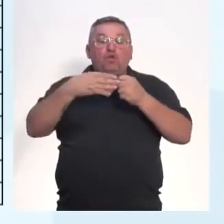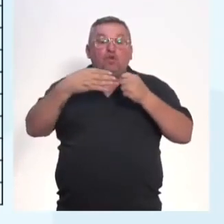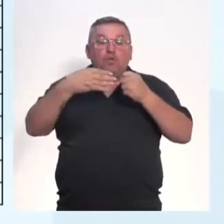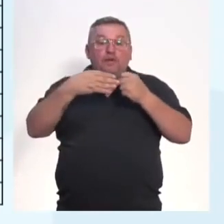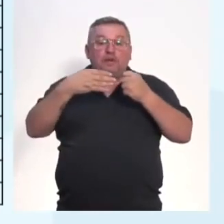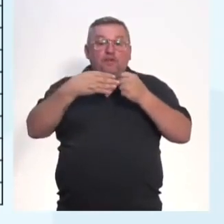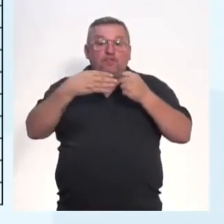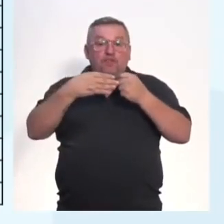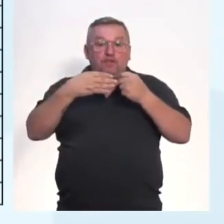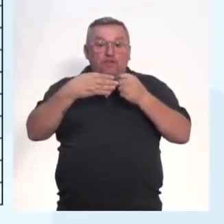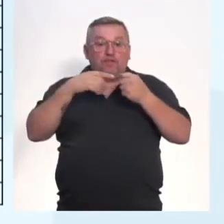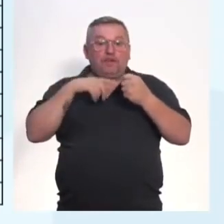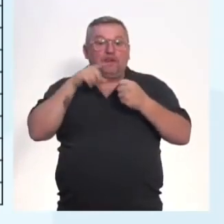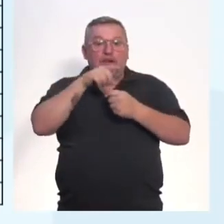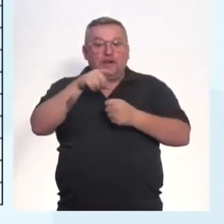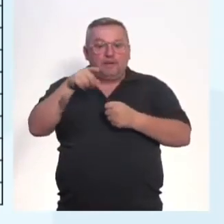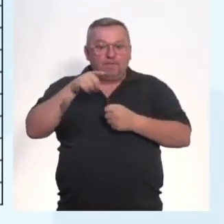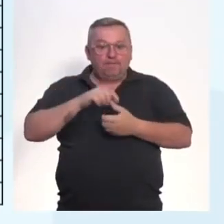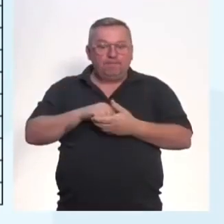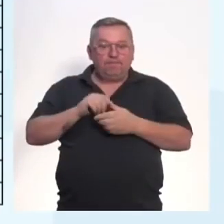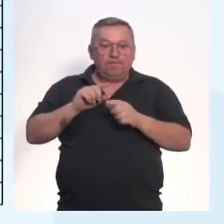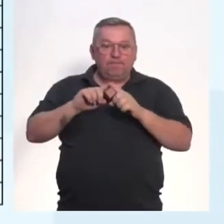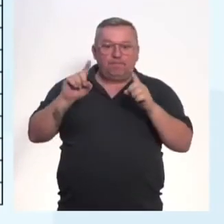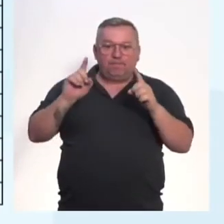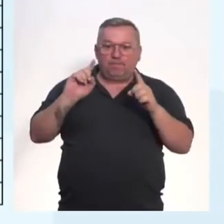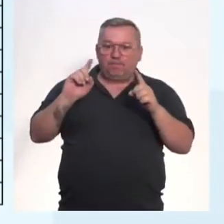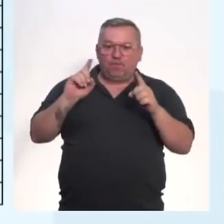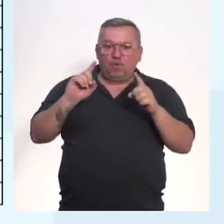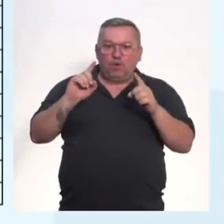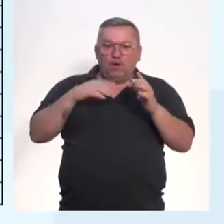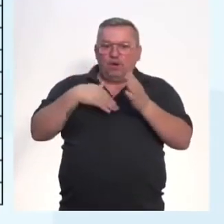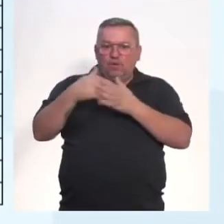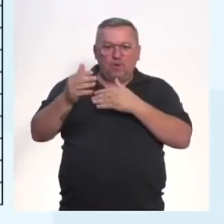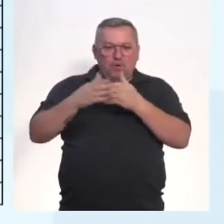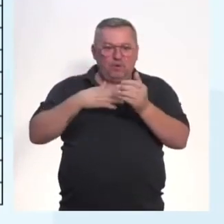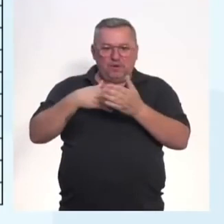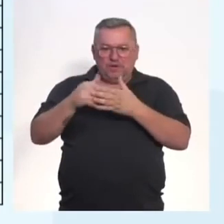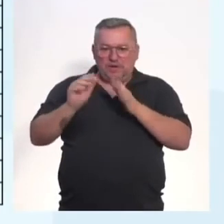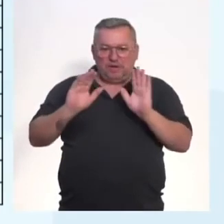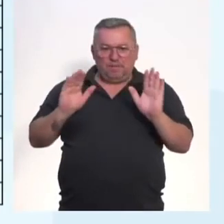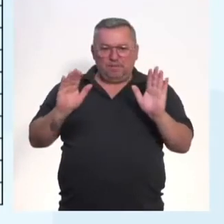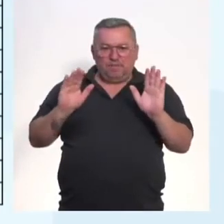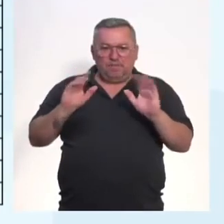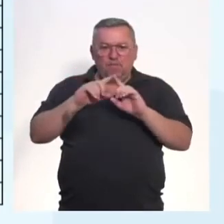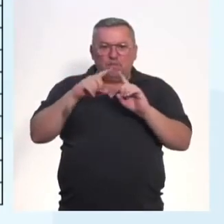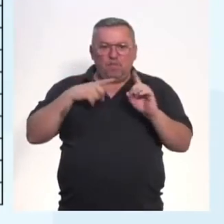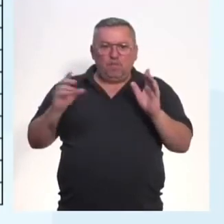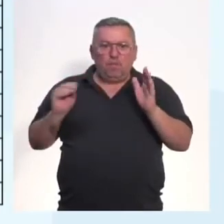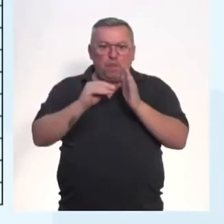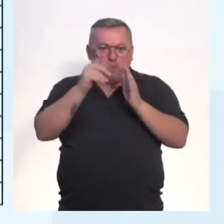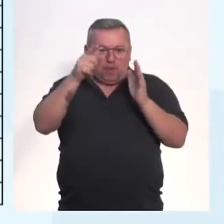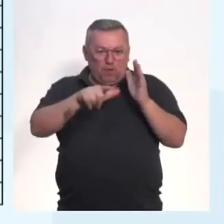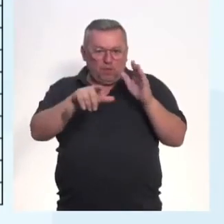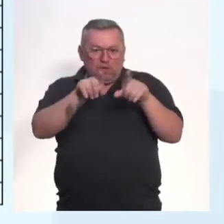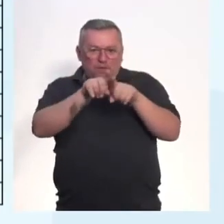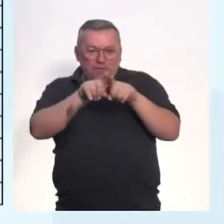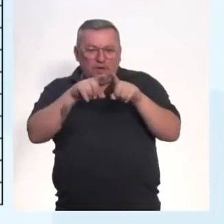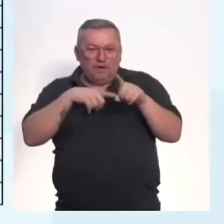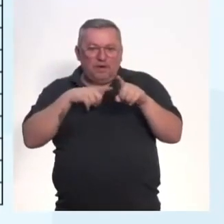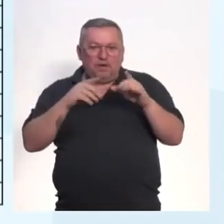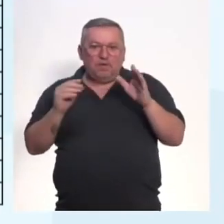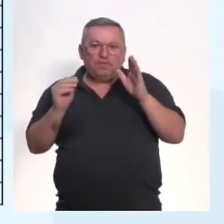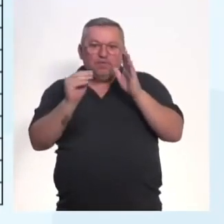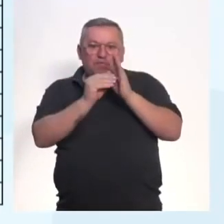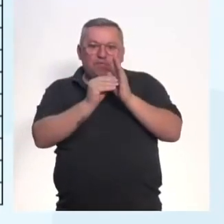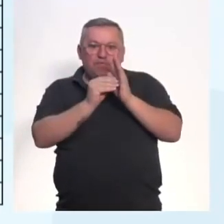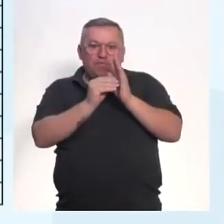nesse caça-palavras aí. Só que não os quaisquer substantivos, porque eu coloquei outros. Os